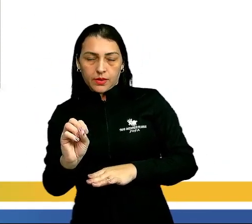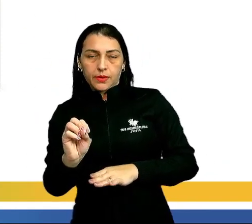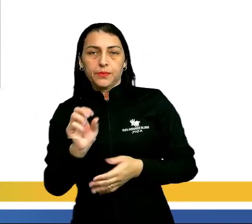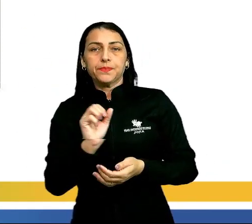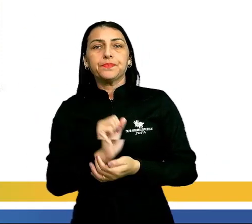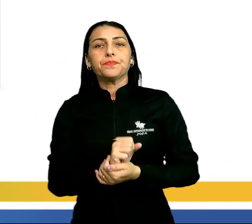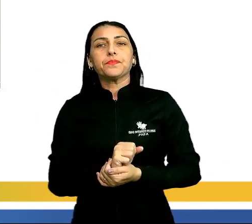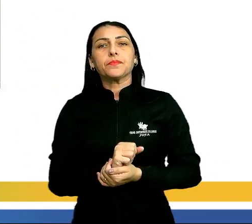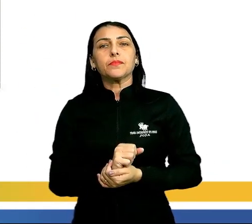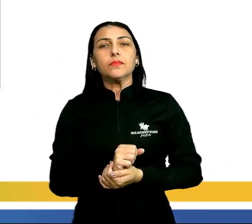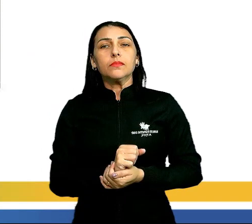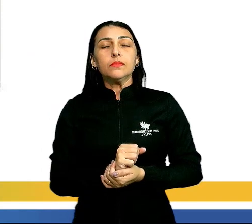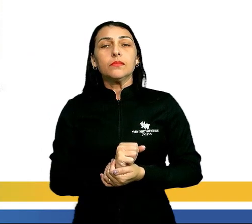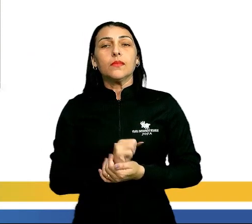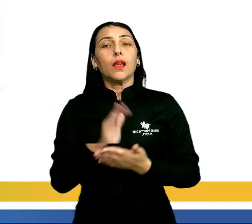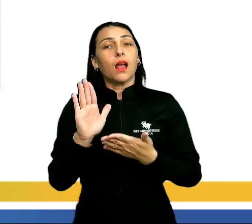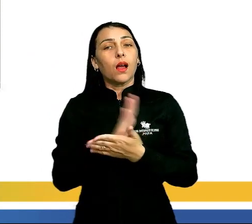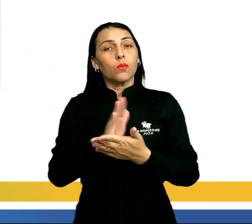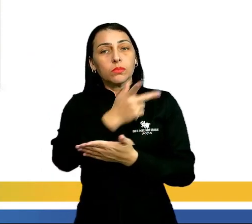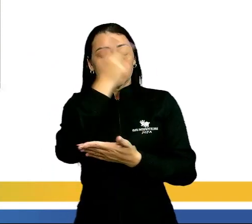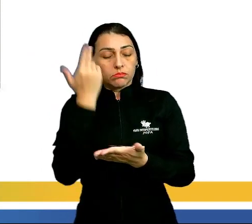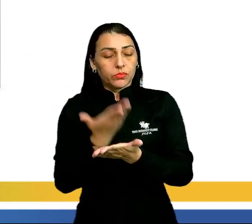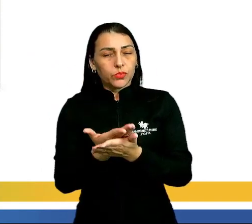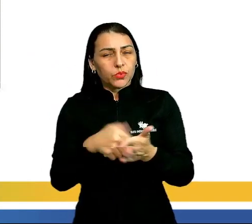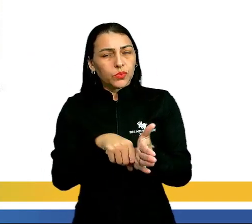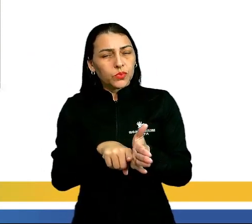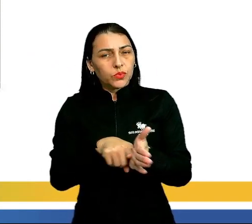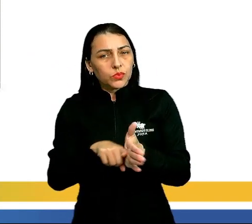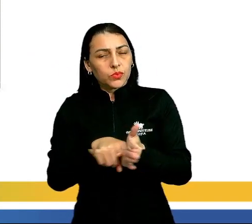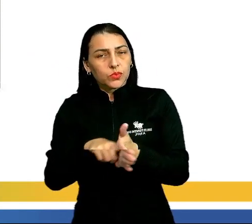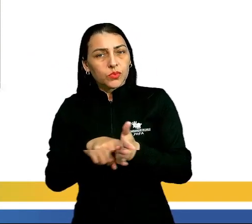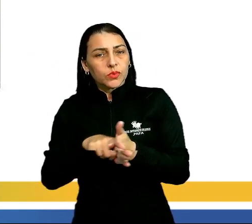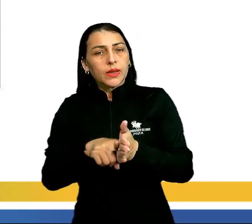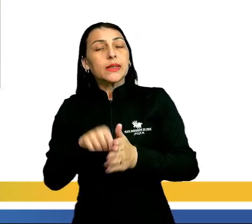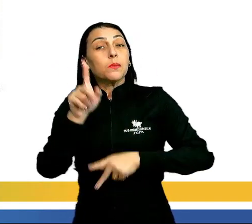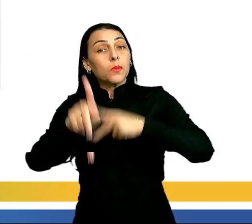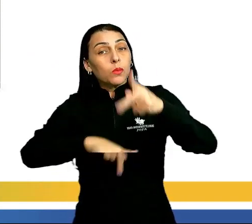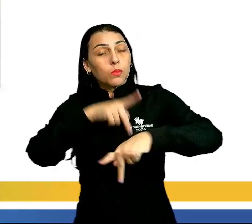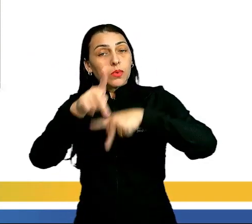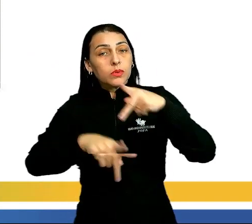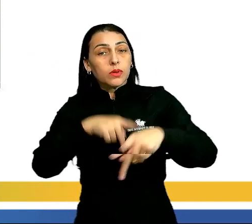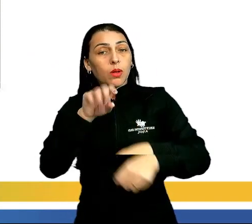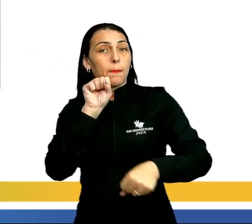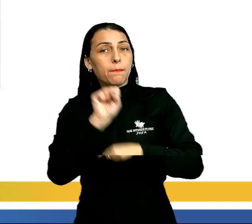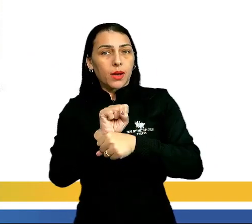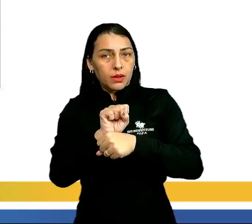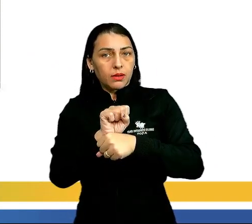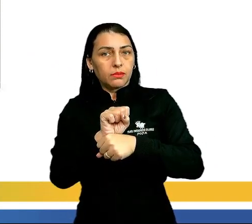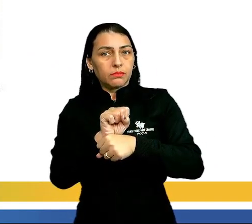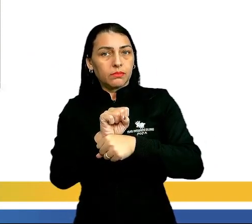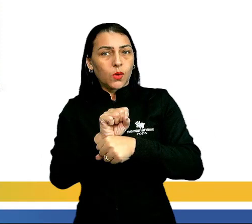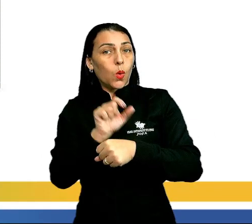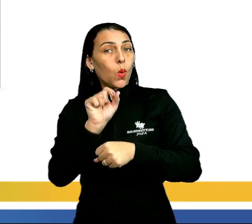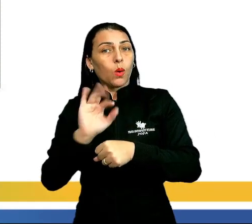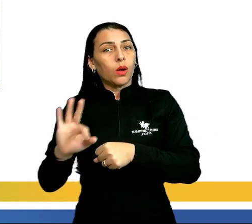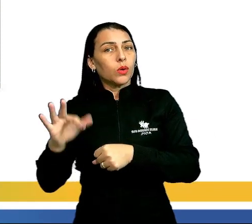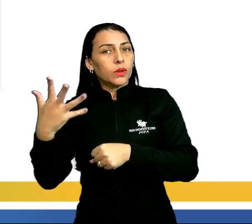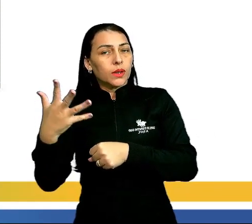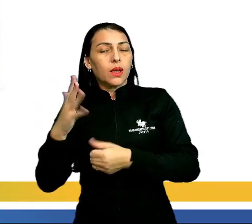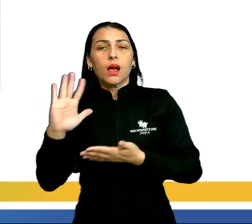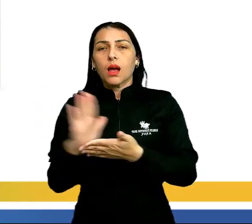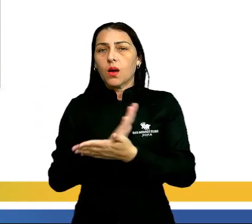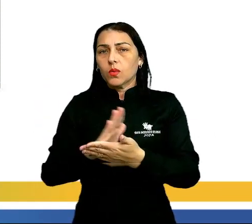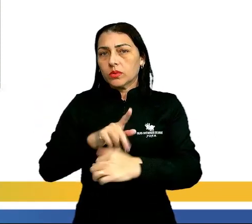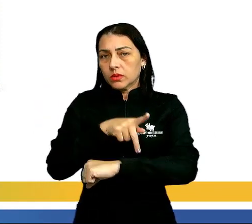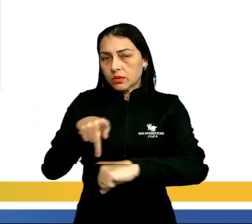e segundo alguns estudiosos, a projeção é que essa população ela fique estagnada ou que aconteça como